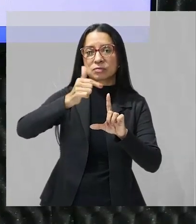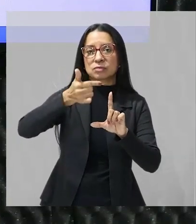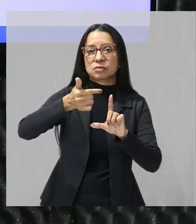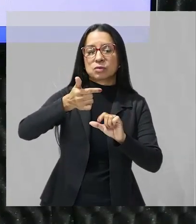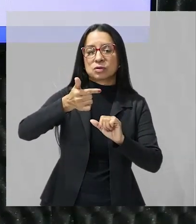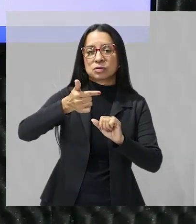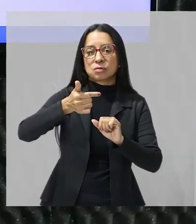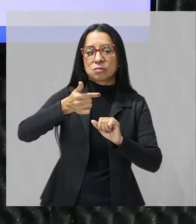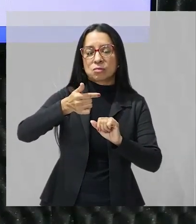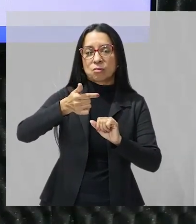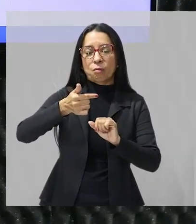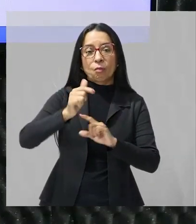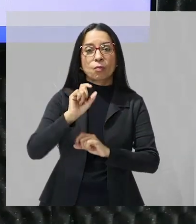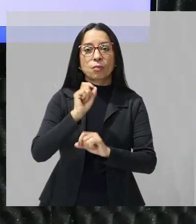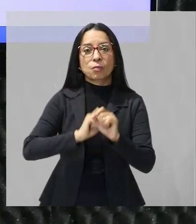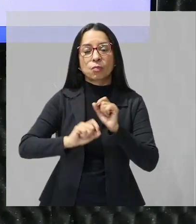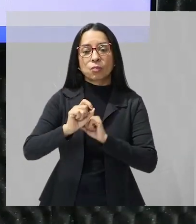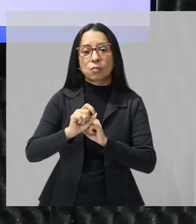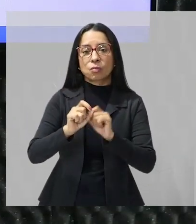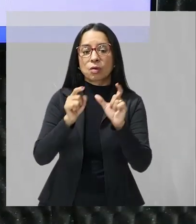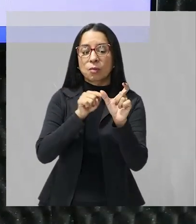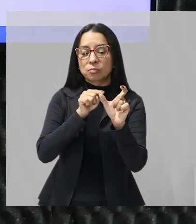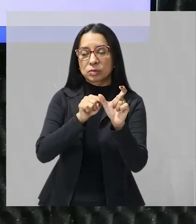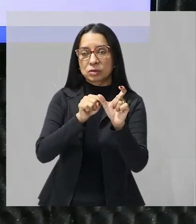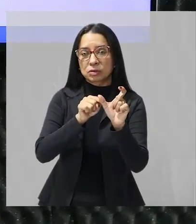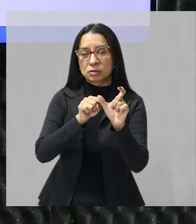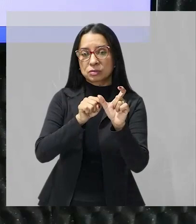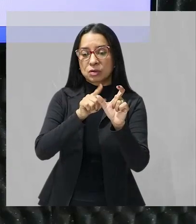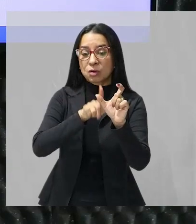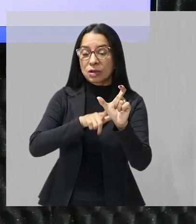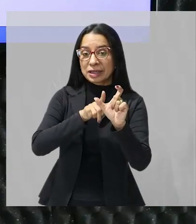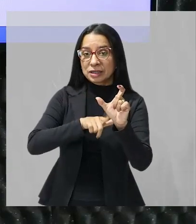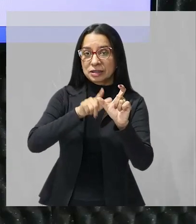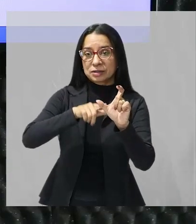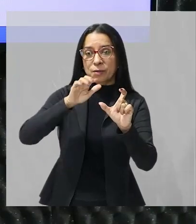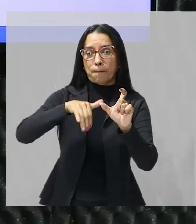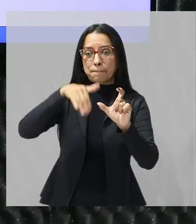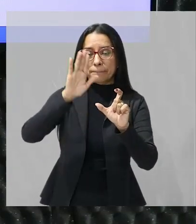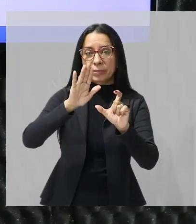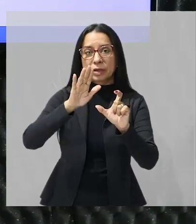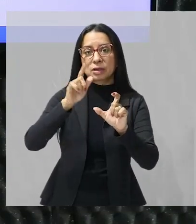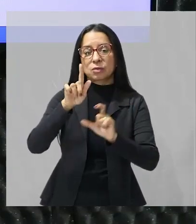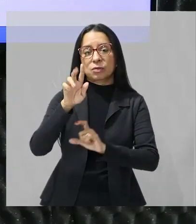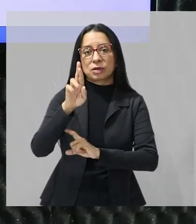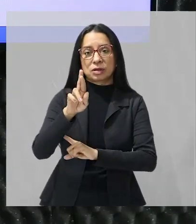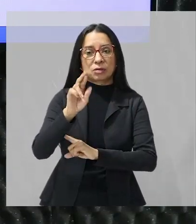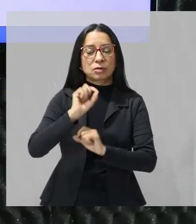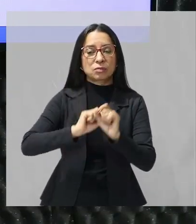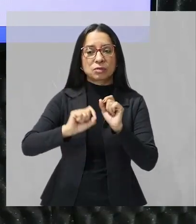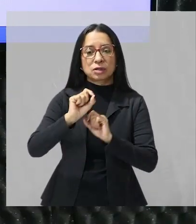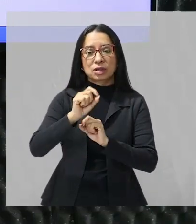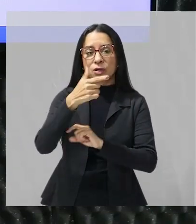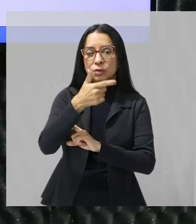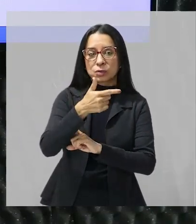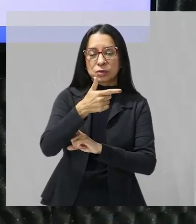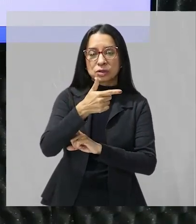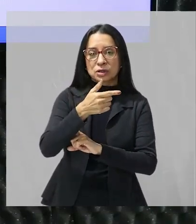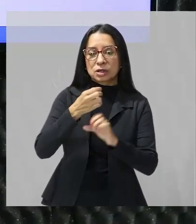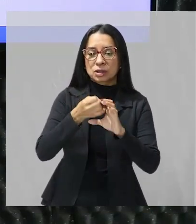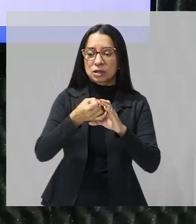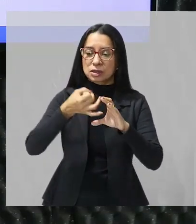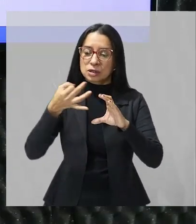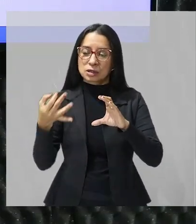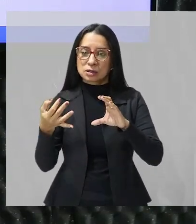quadrado. Então, gente, o termo, né, a variável de maior grau, o maior grau ali é 2, característica